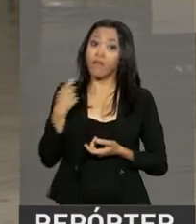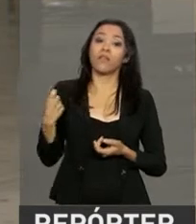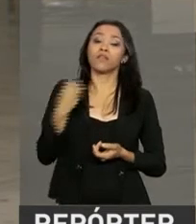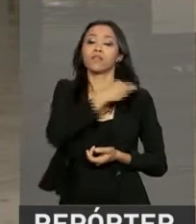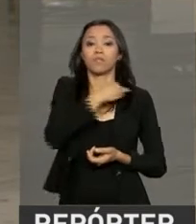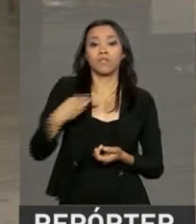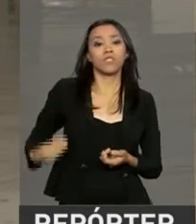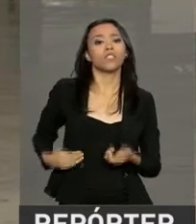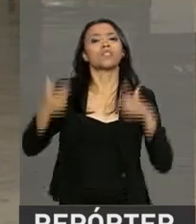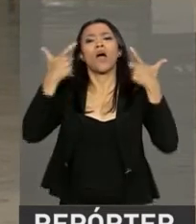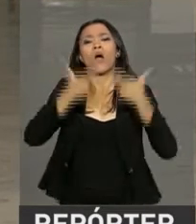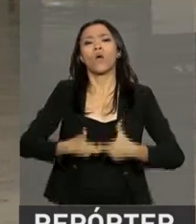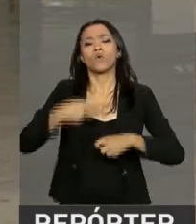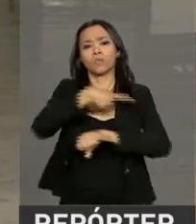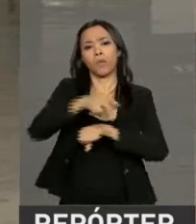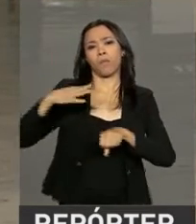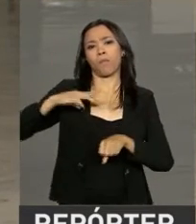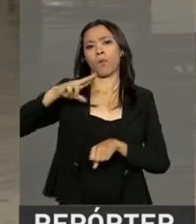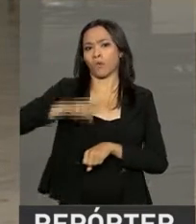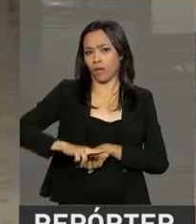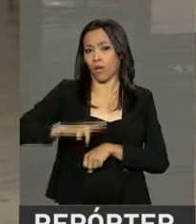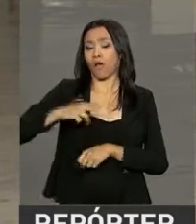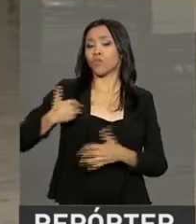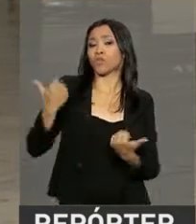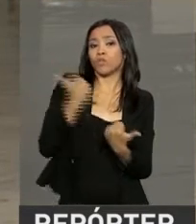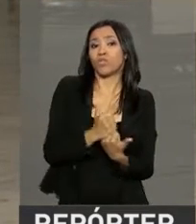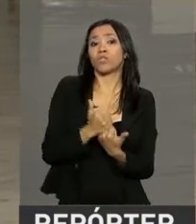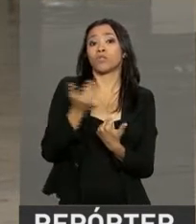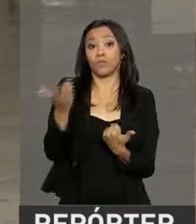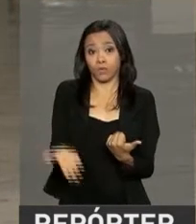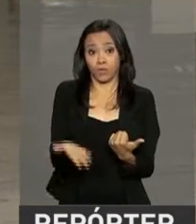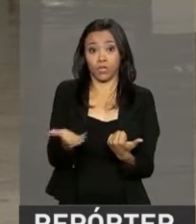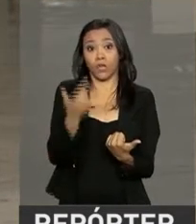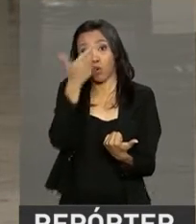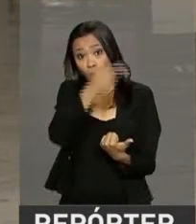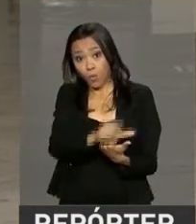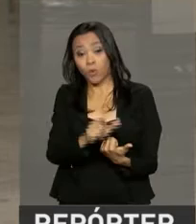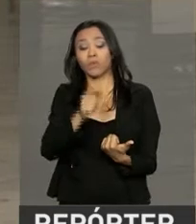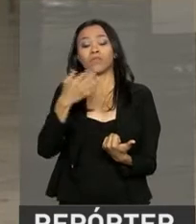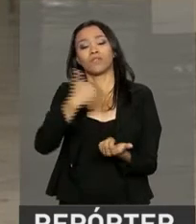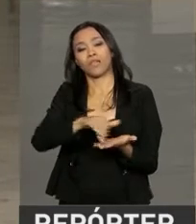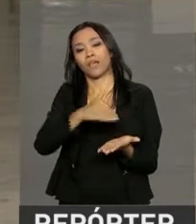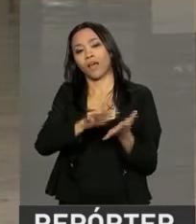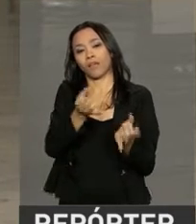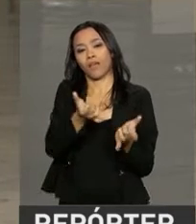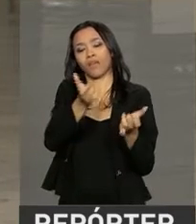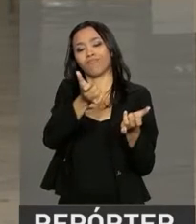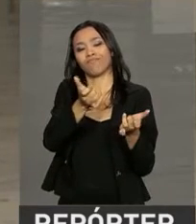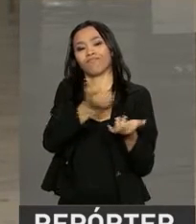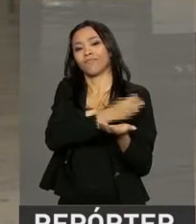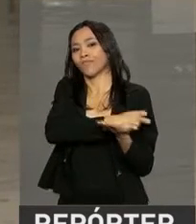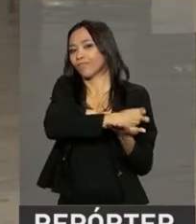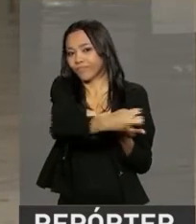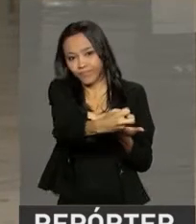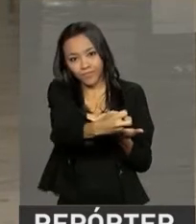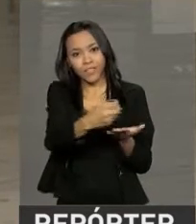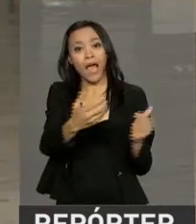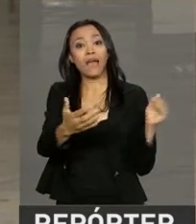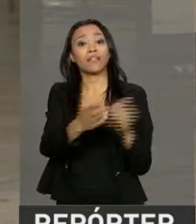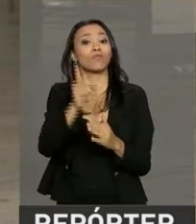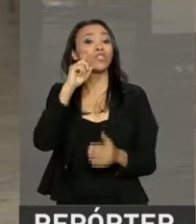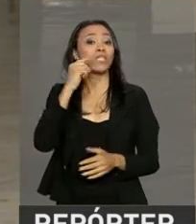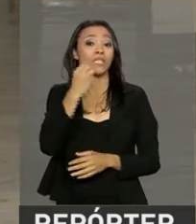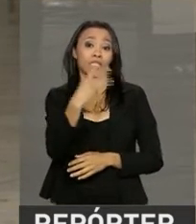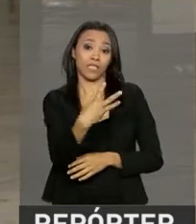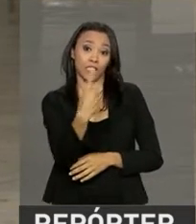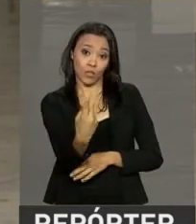de portugal e vai substituir o atual secretário geral da onu ban ki monn que deixa o cargo no dia 31 de dezembro eo